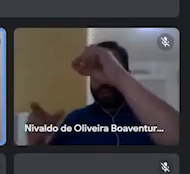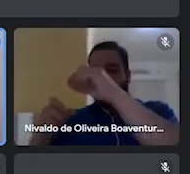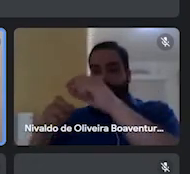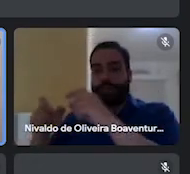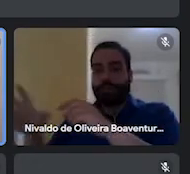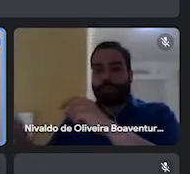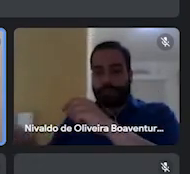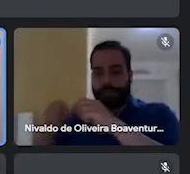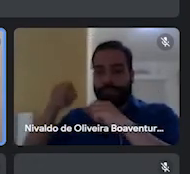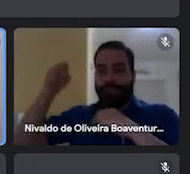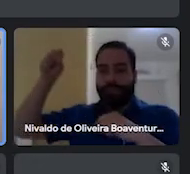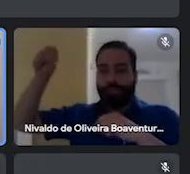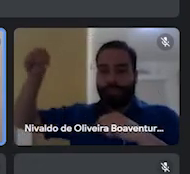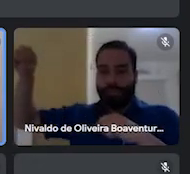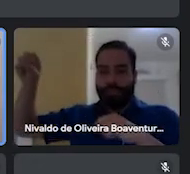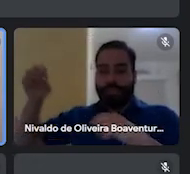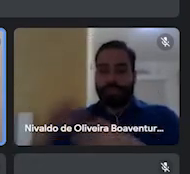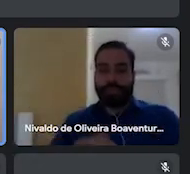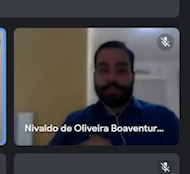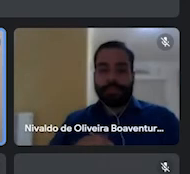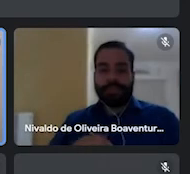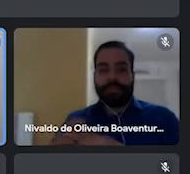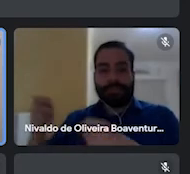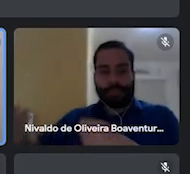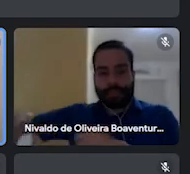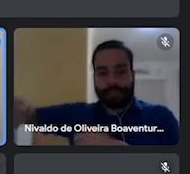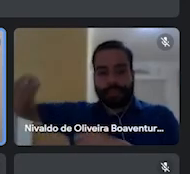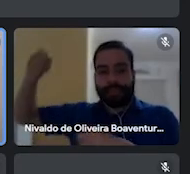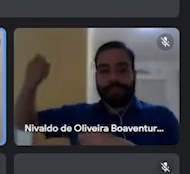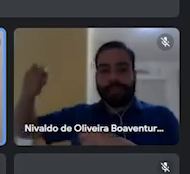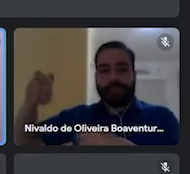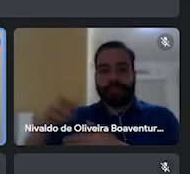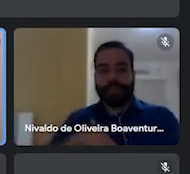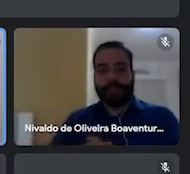Destravamento se houver irrigação do dispositivo de seccionamento.